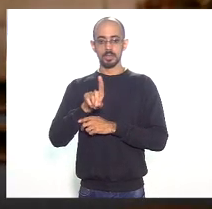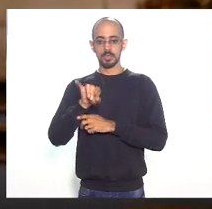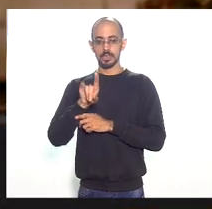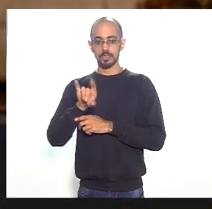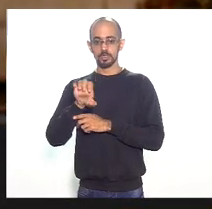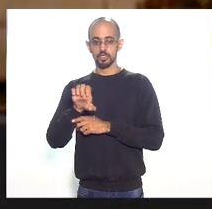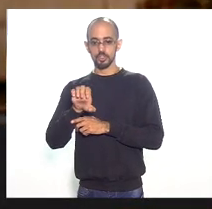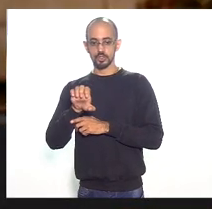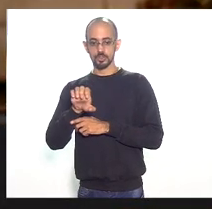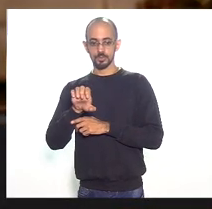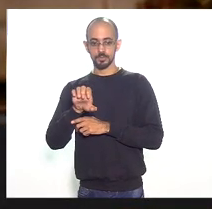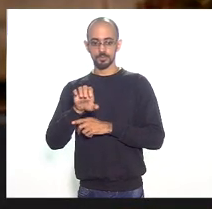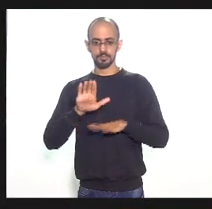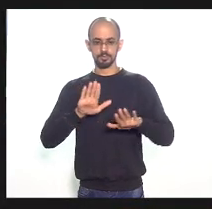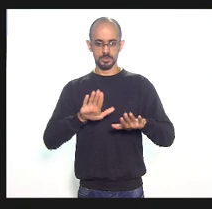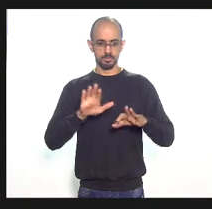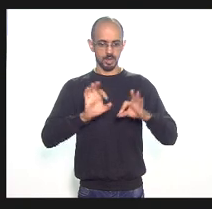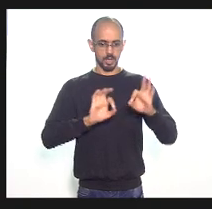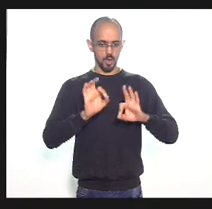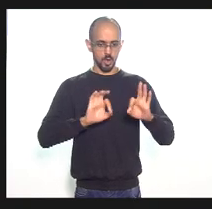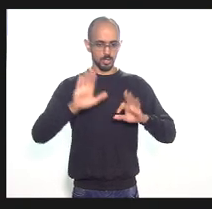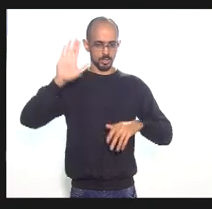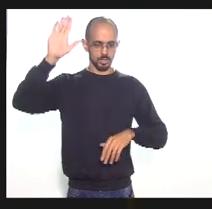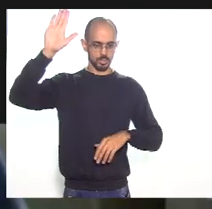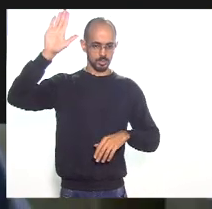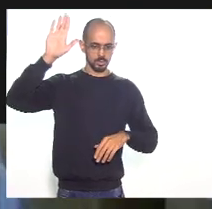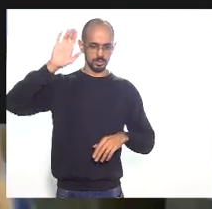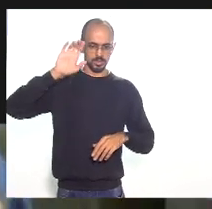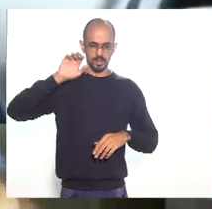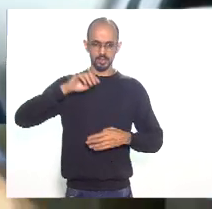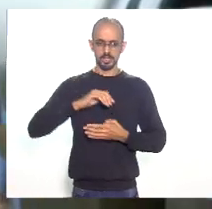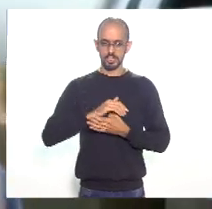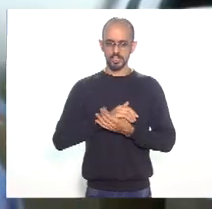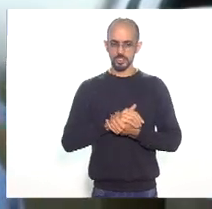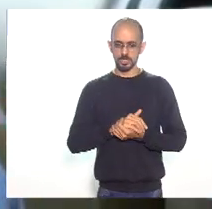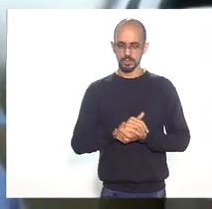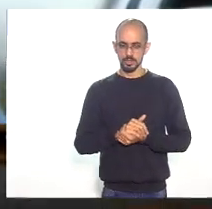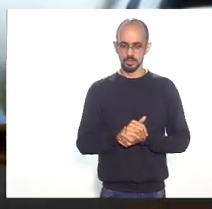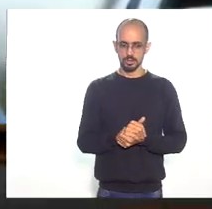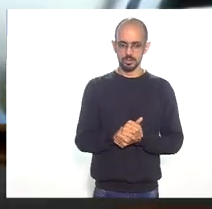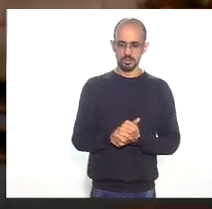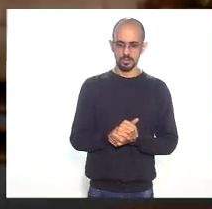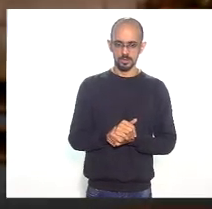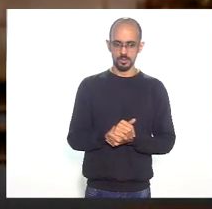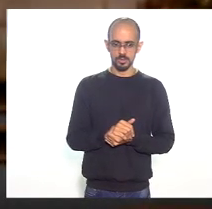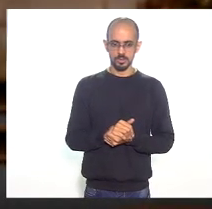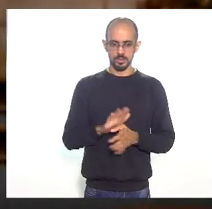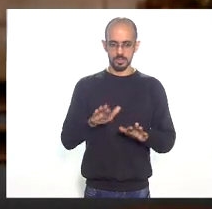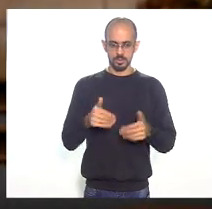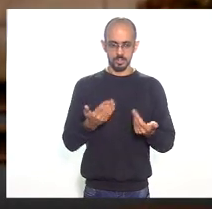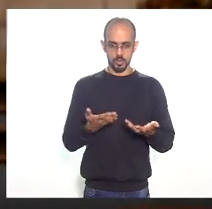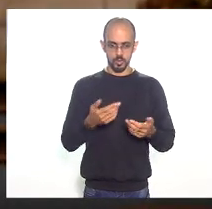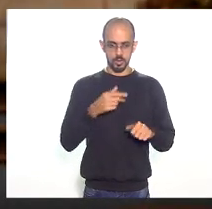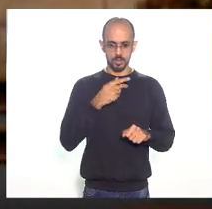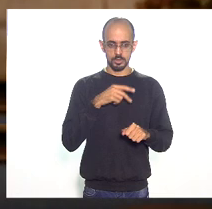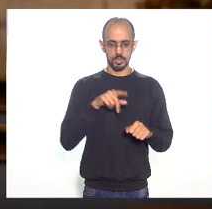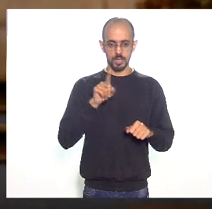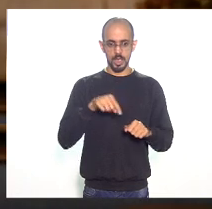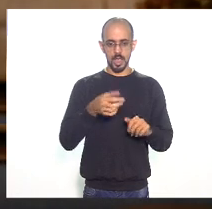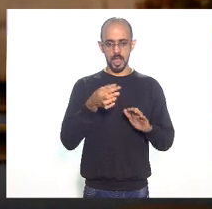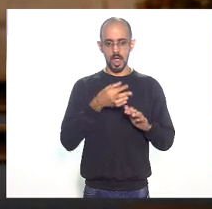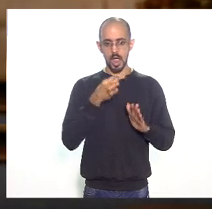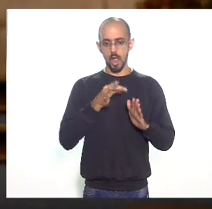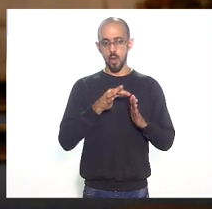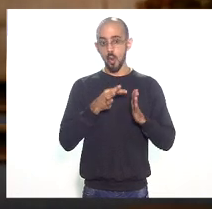inovando sim, tá? Eles estão criando um monte de coisa. Senhor presidente. Olha só. Nós estamos escolhendo a CCJ, os pareceres.